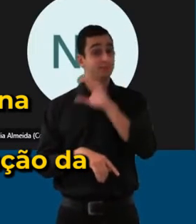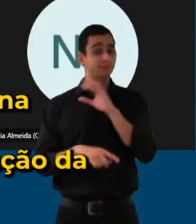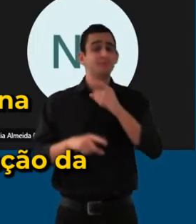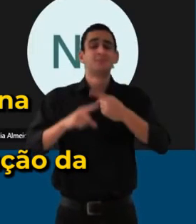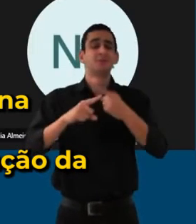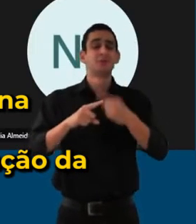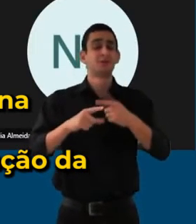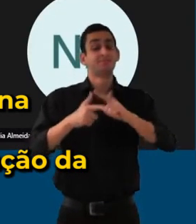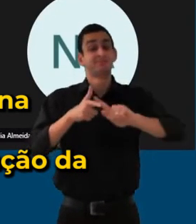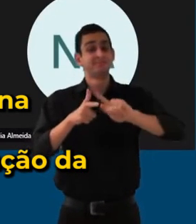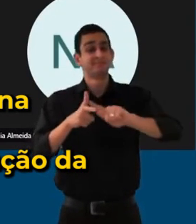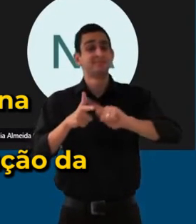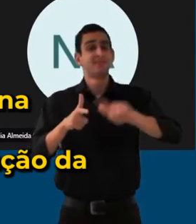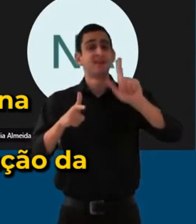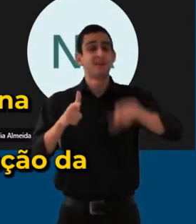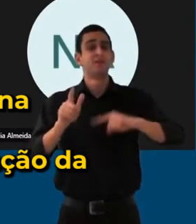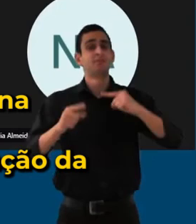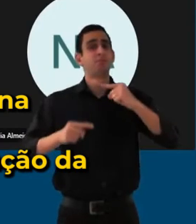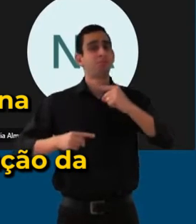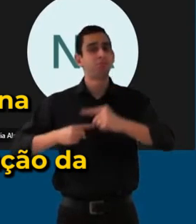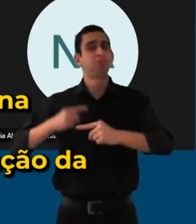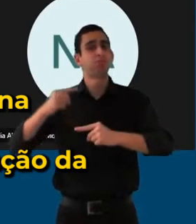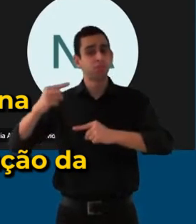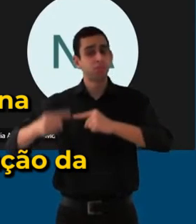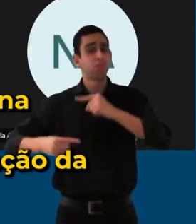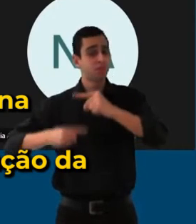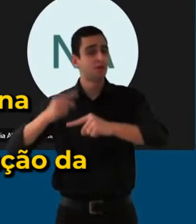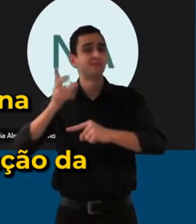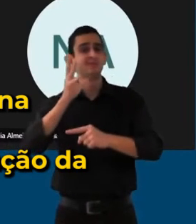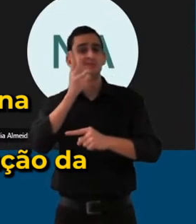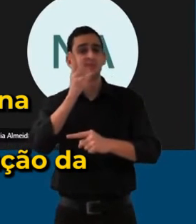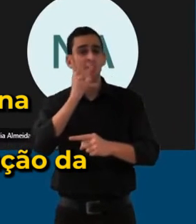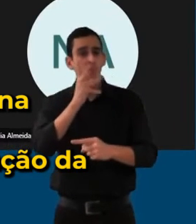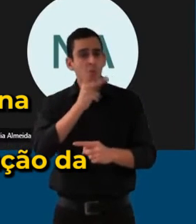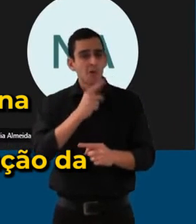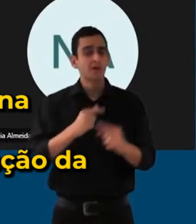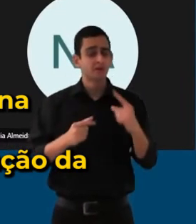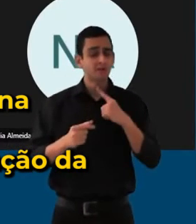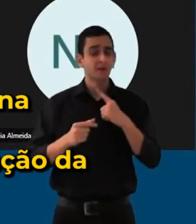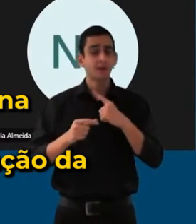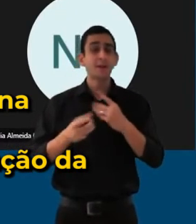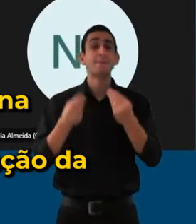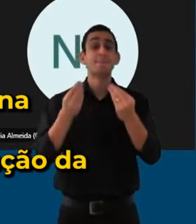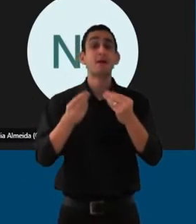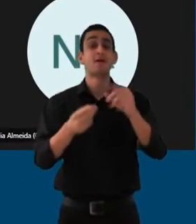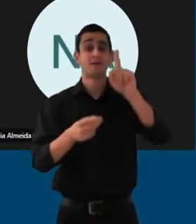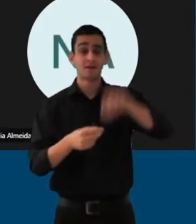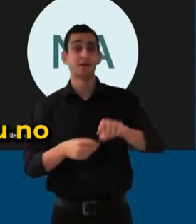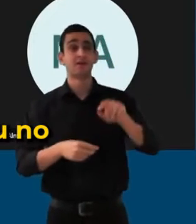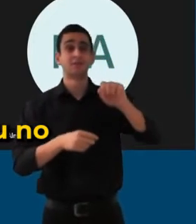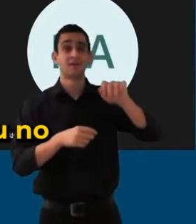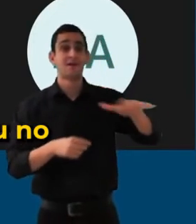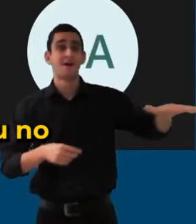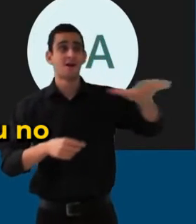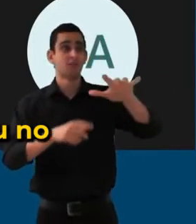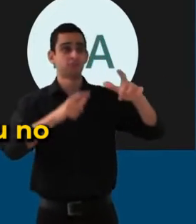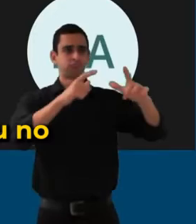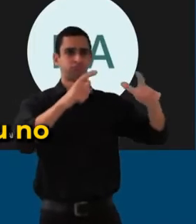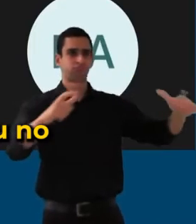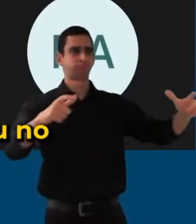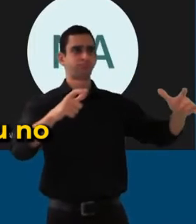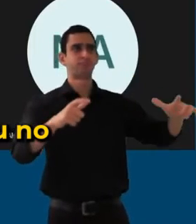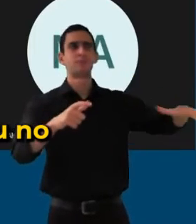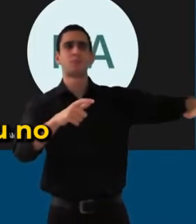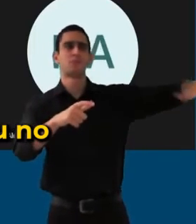problema, na realidade, é a gente acelerar esse processo de recuperação da área degradada, porque esse ponto que a